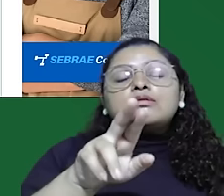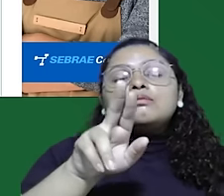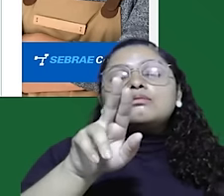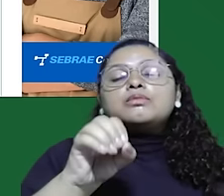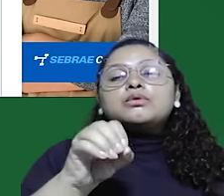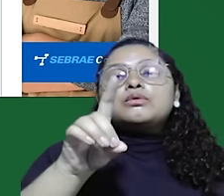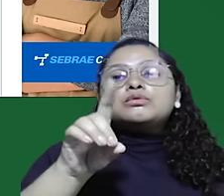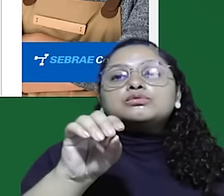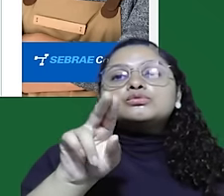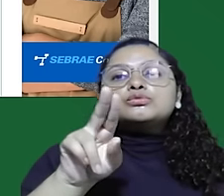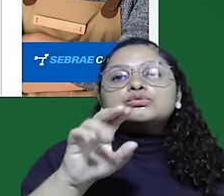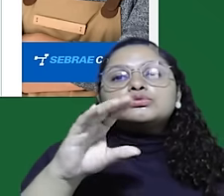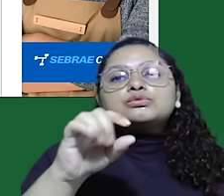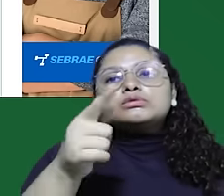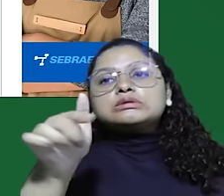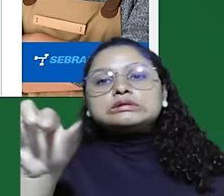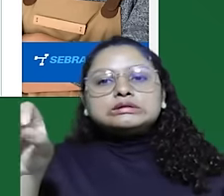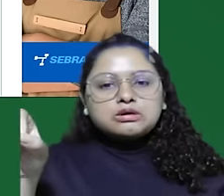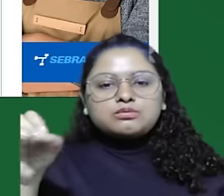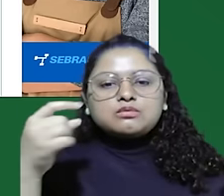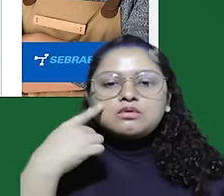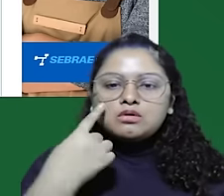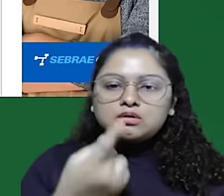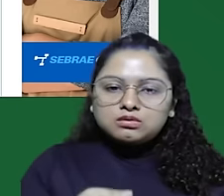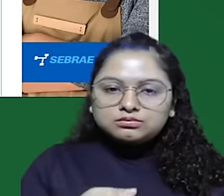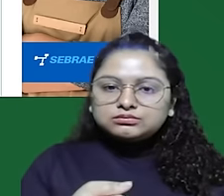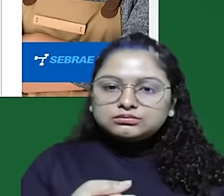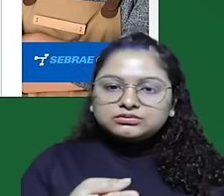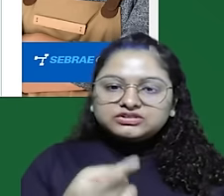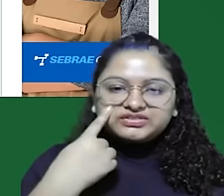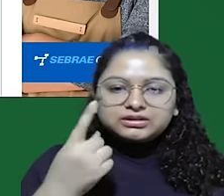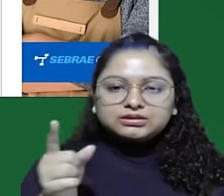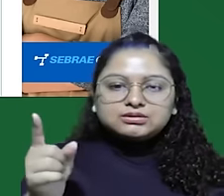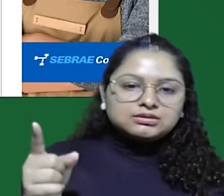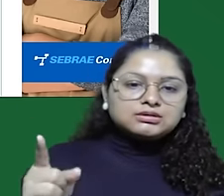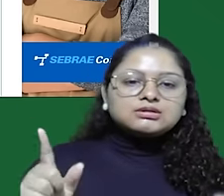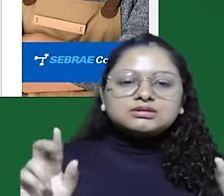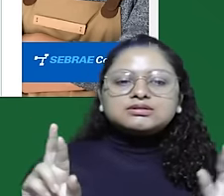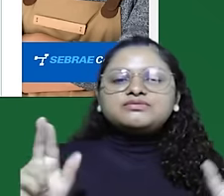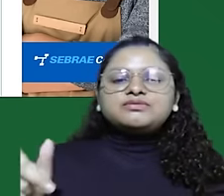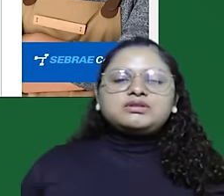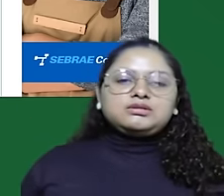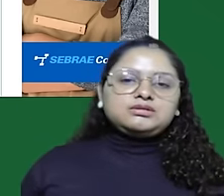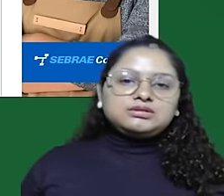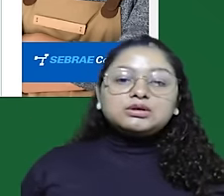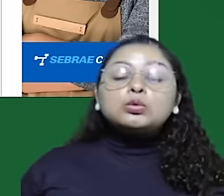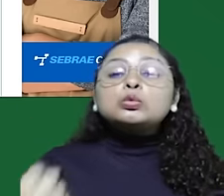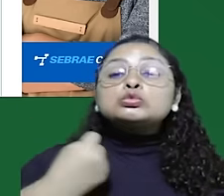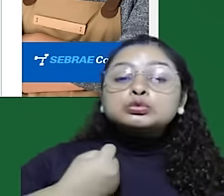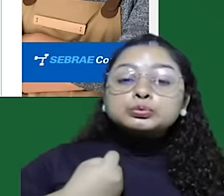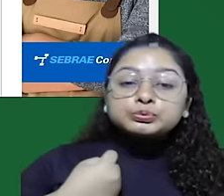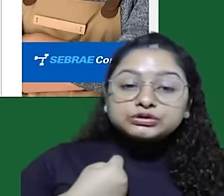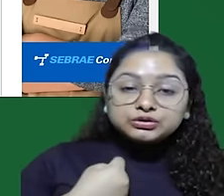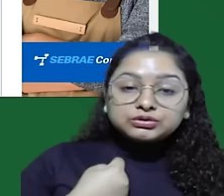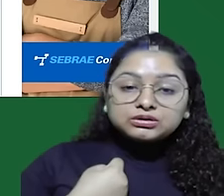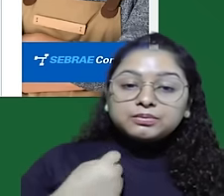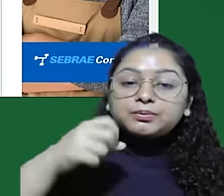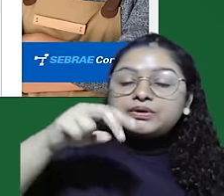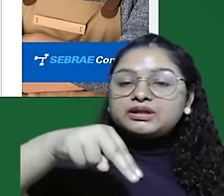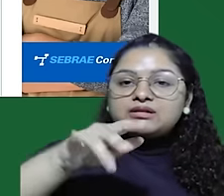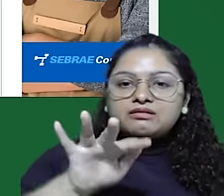tem aqui disponível ele traz como produção repara a diferença número da próxima nota fiscal que você vai